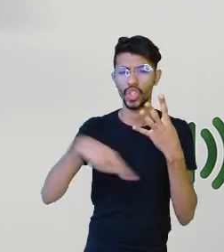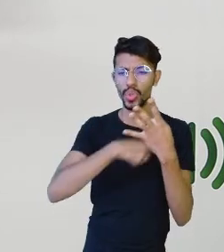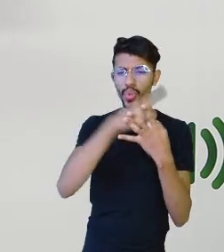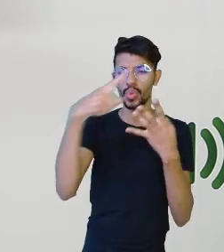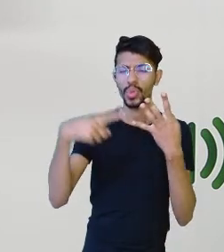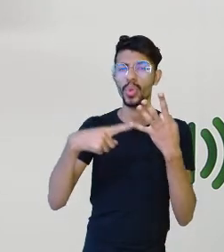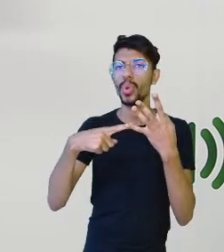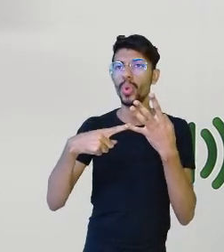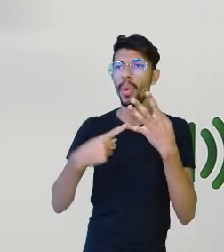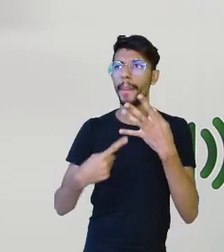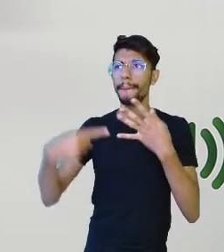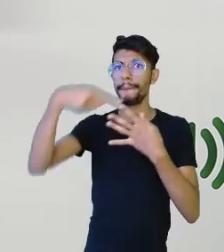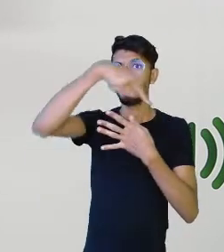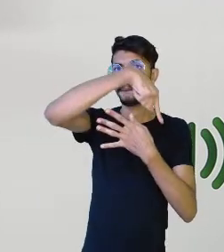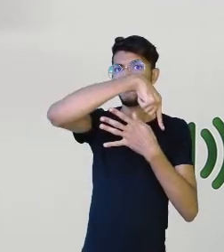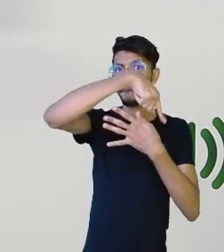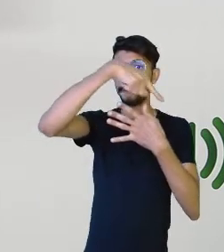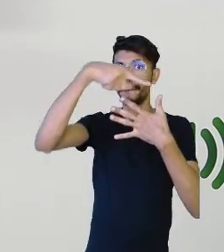3,